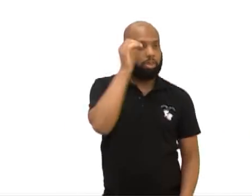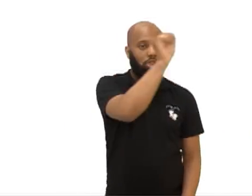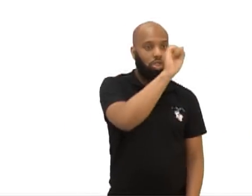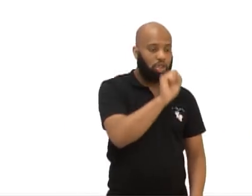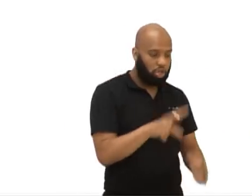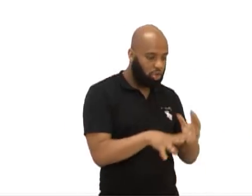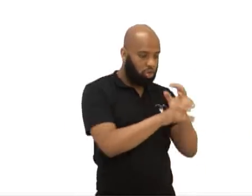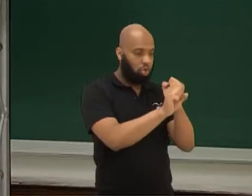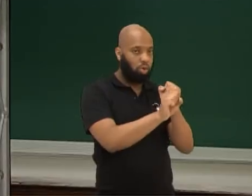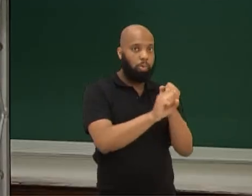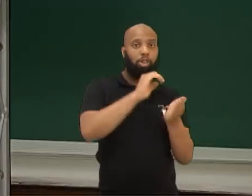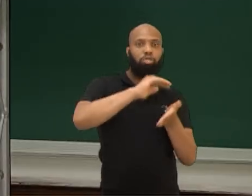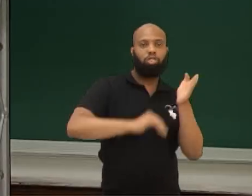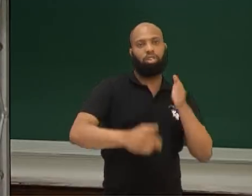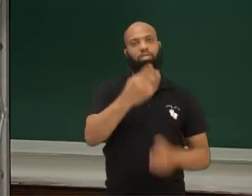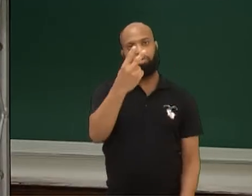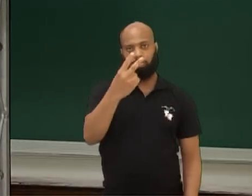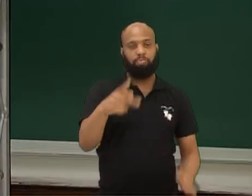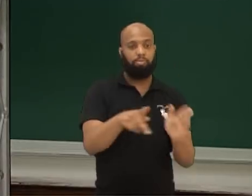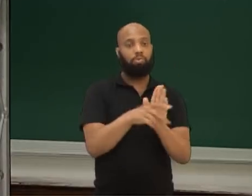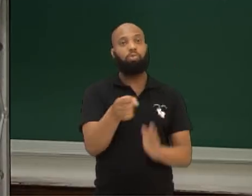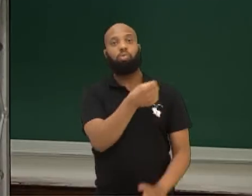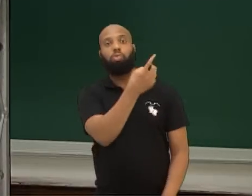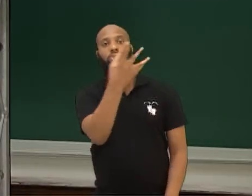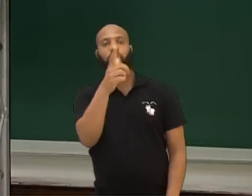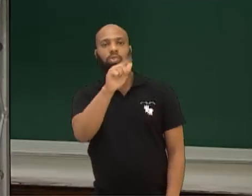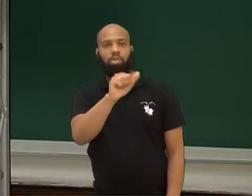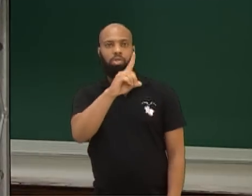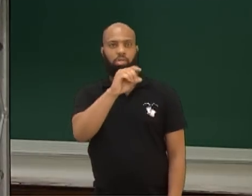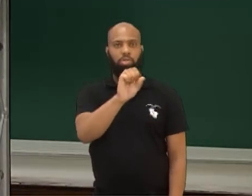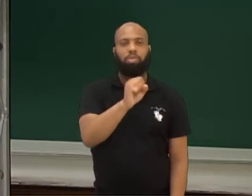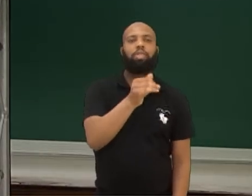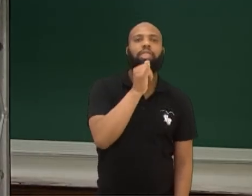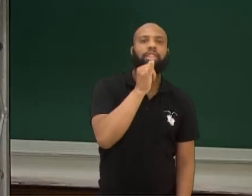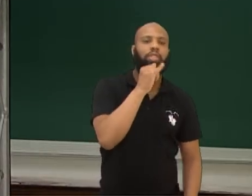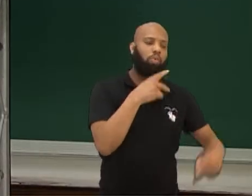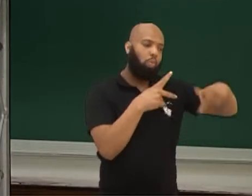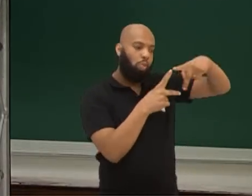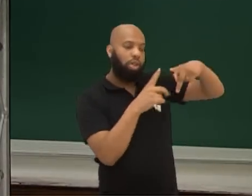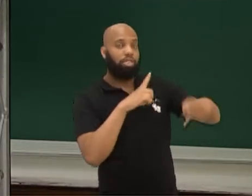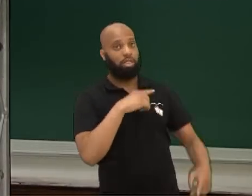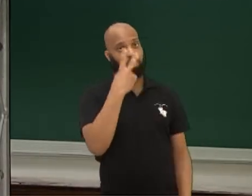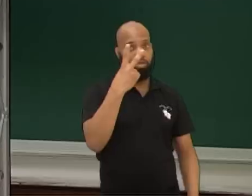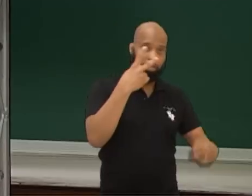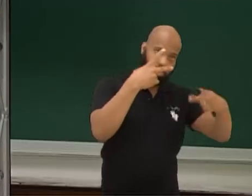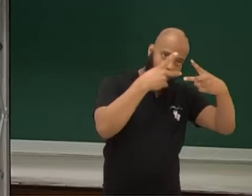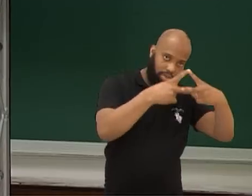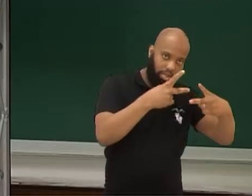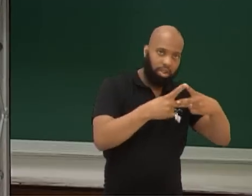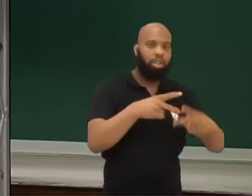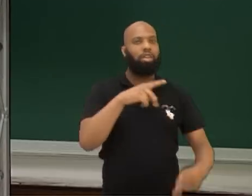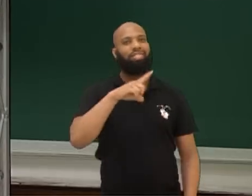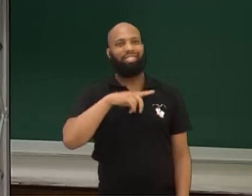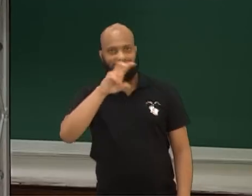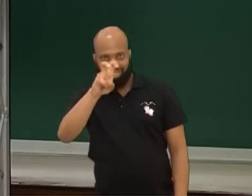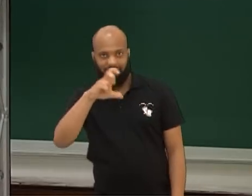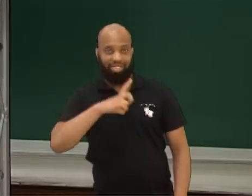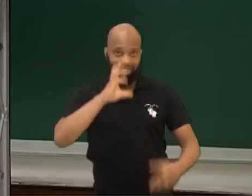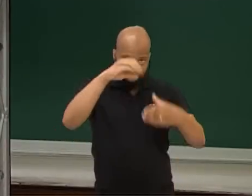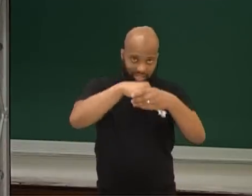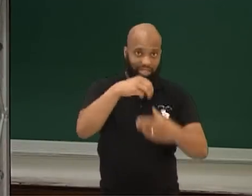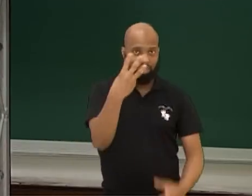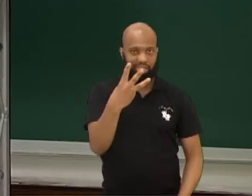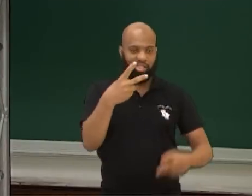diminuir 2 unidades do lado. Então, o quadrado tem 2 triângulos, o pentágono tem 3 triângulos e assim por diante. E a